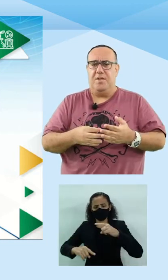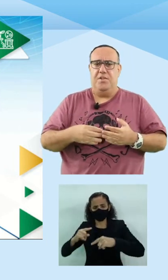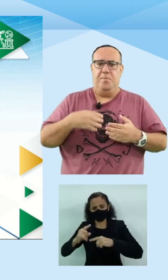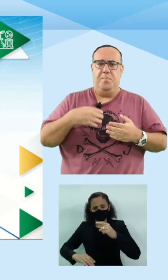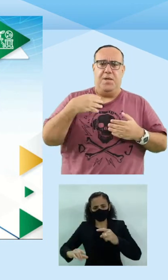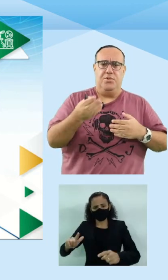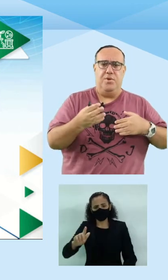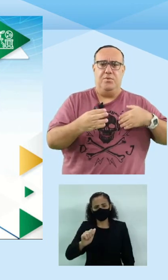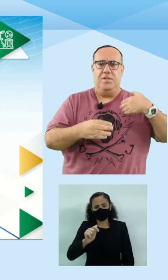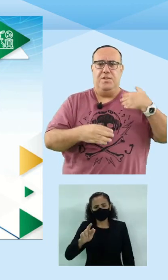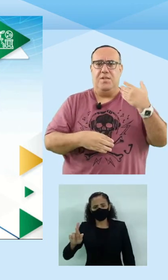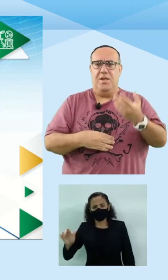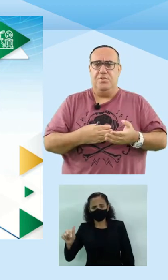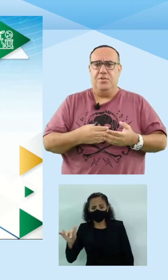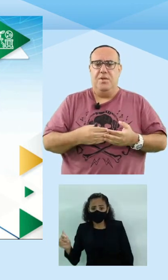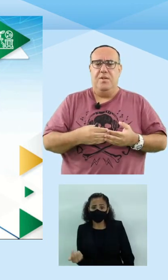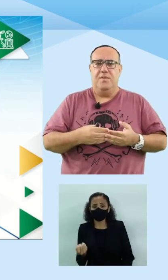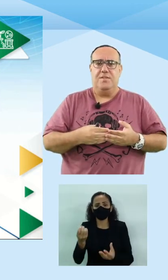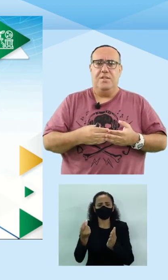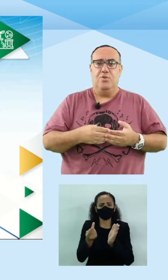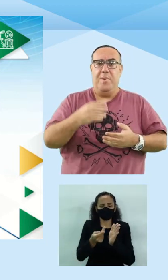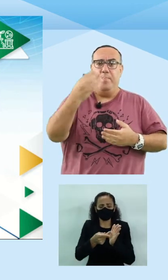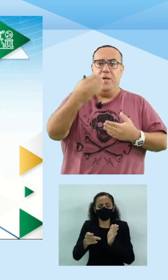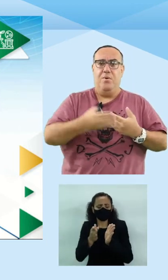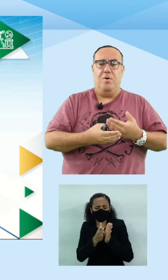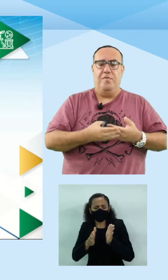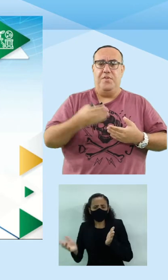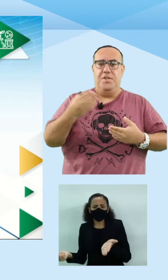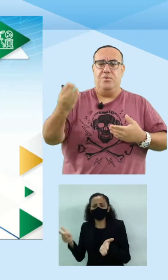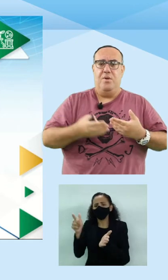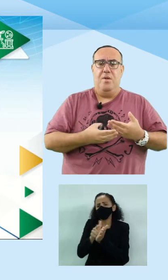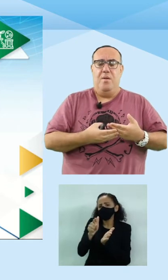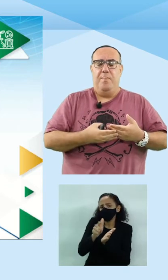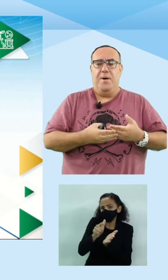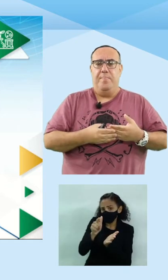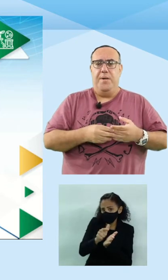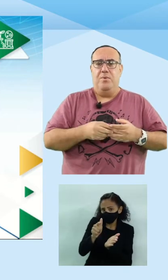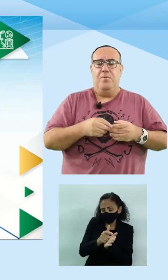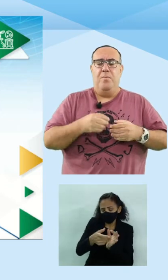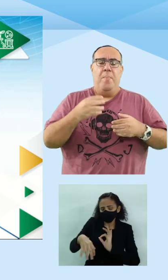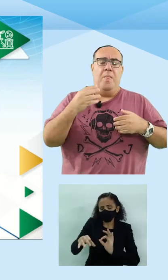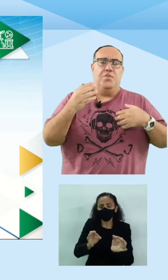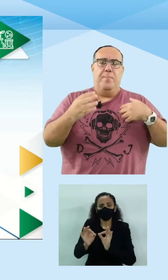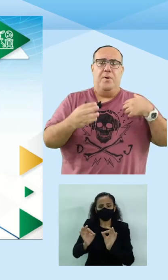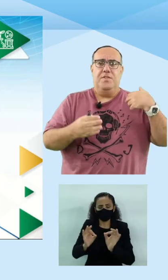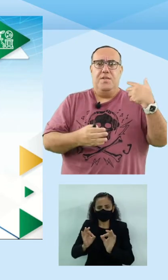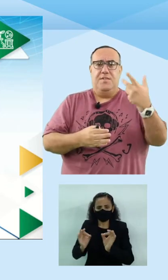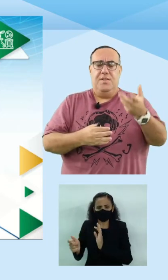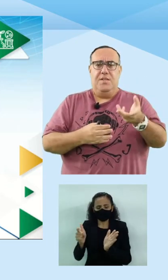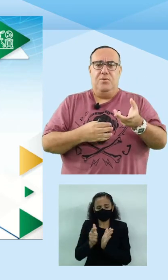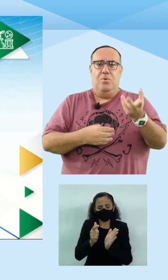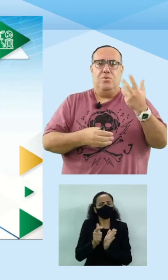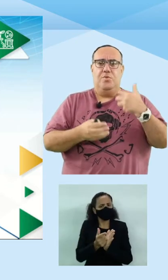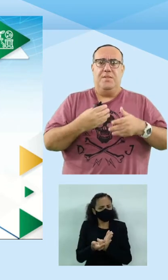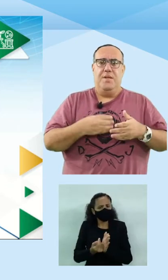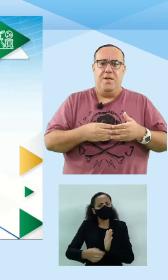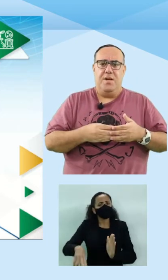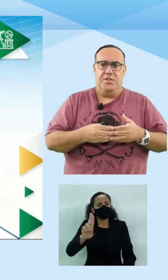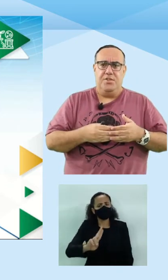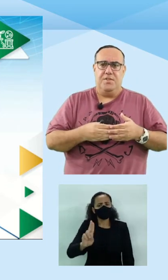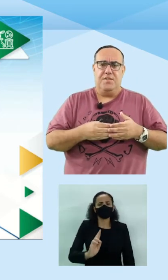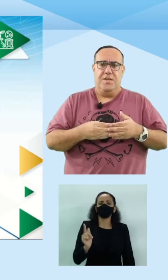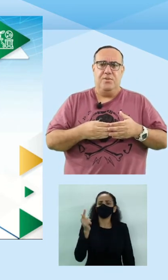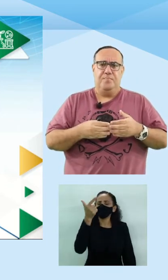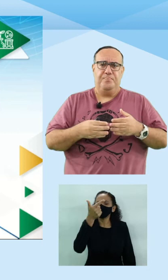PET, através de plástico reutilizados, tá certo? O papel, o ofício, papel já pode ser reciclado com outros